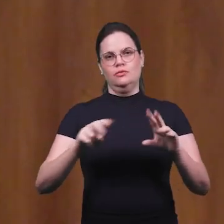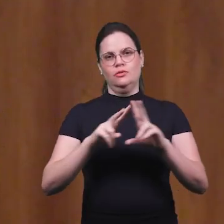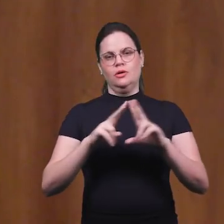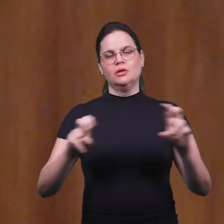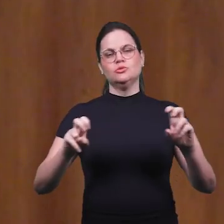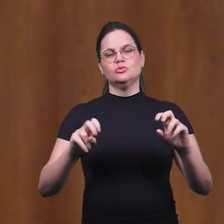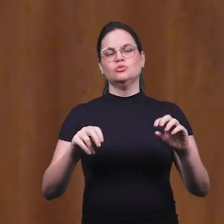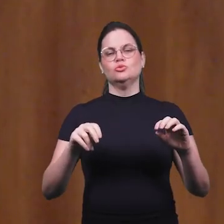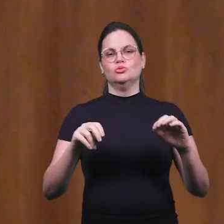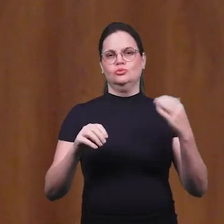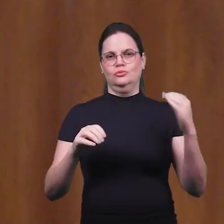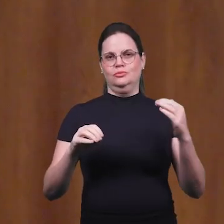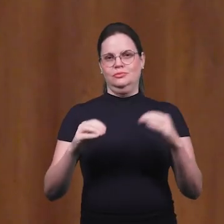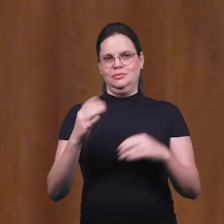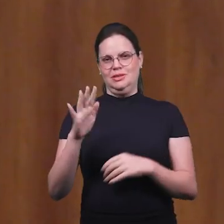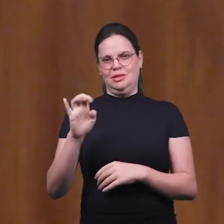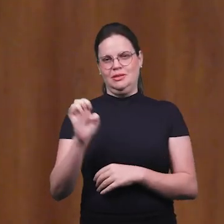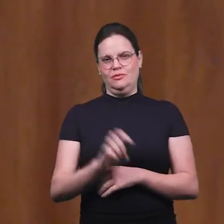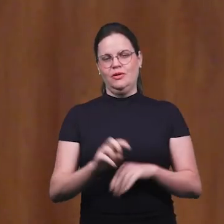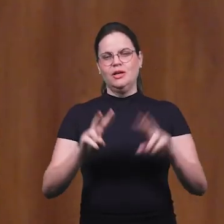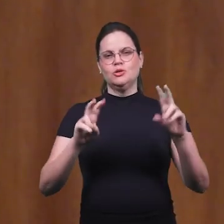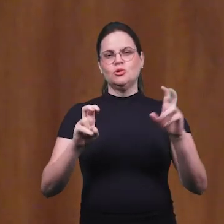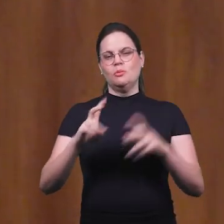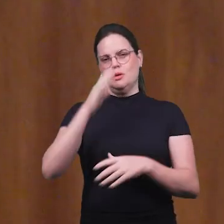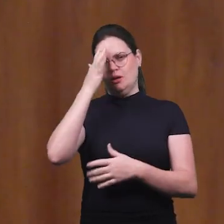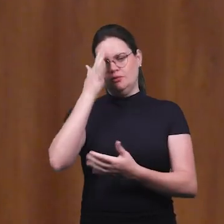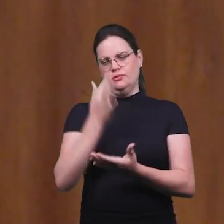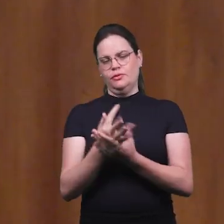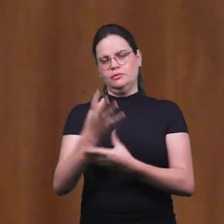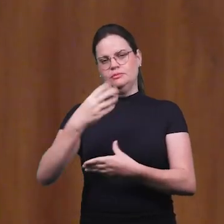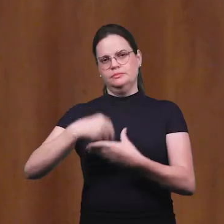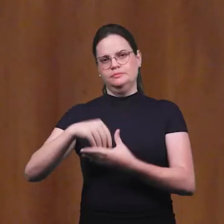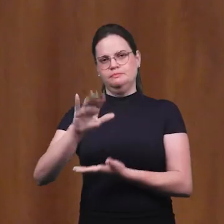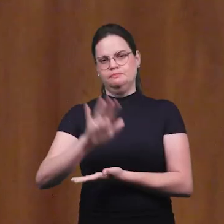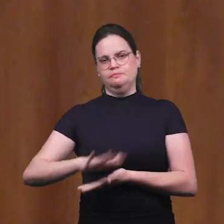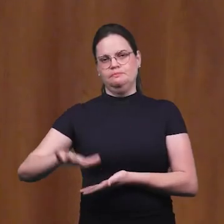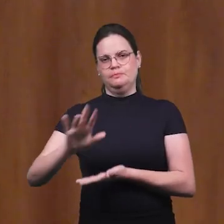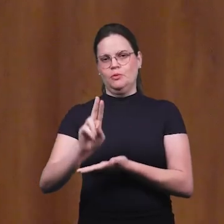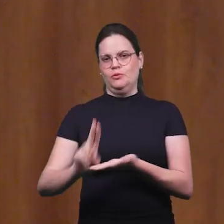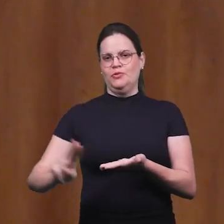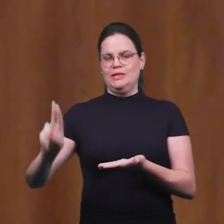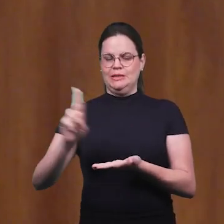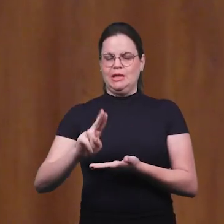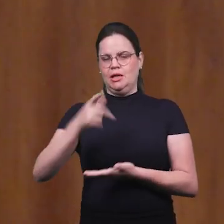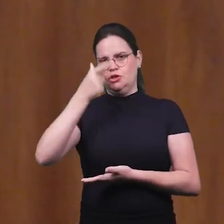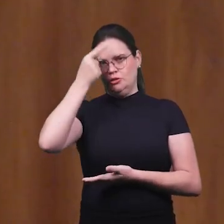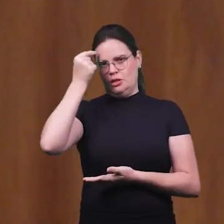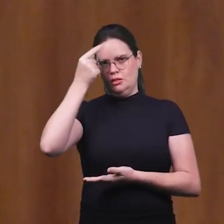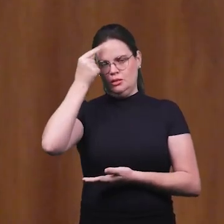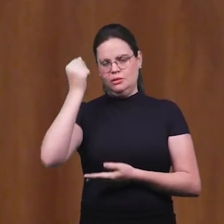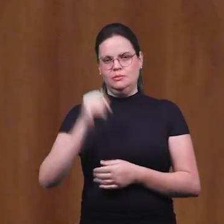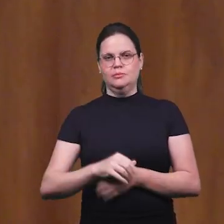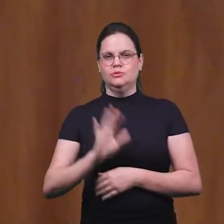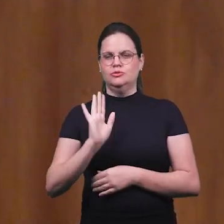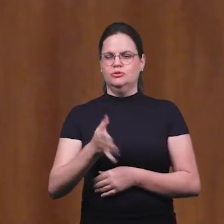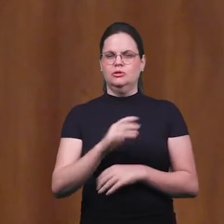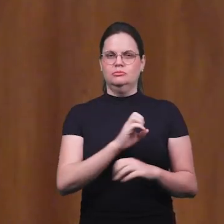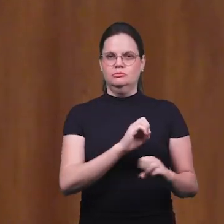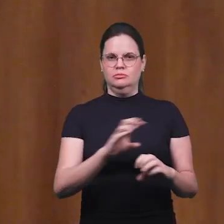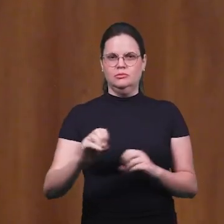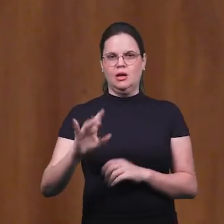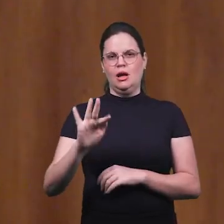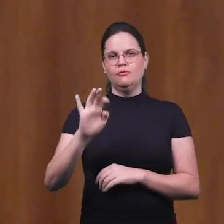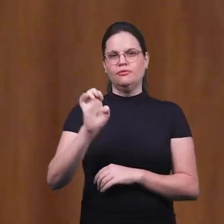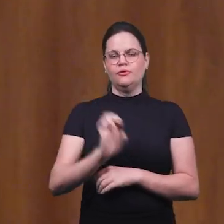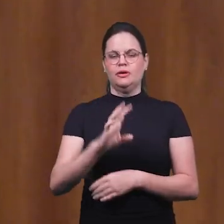Meio Acadêmico. Falamos a respeito do contexto do jovem nas universidades, também nas escolas. Foi